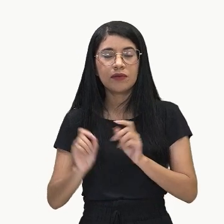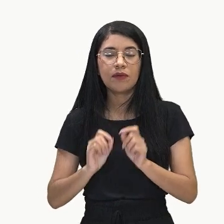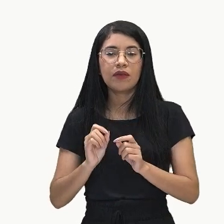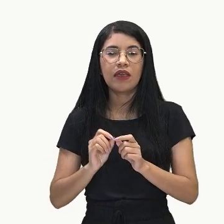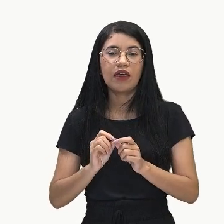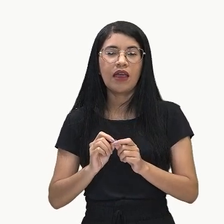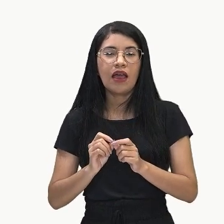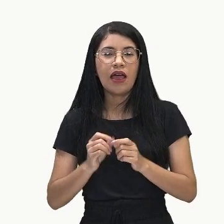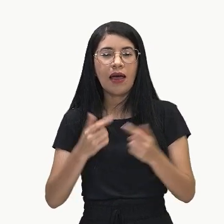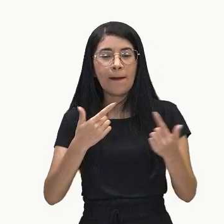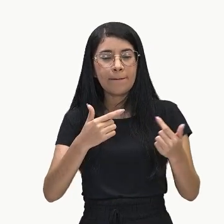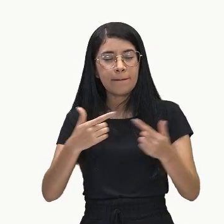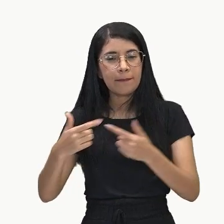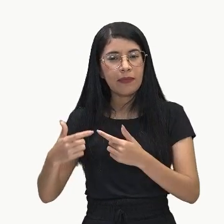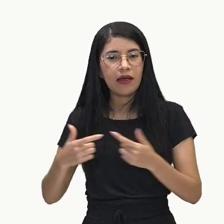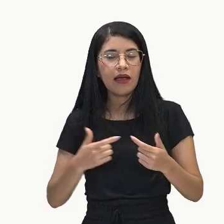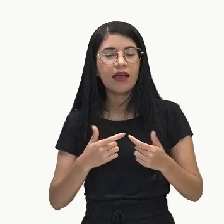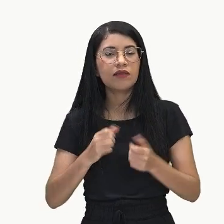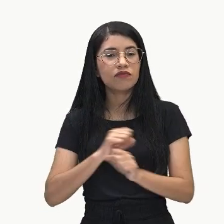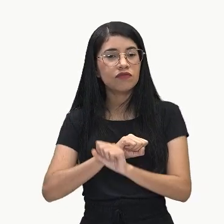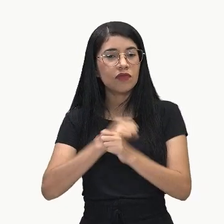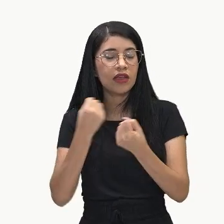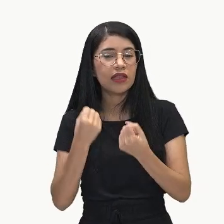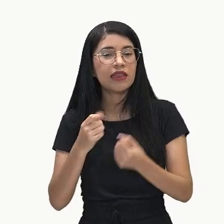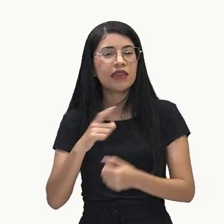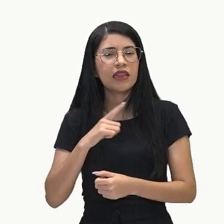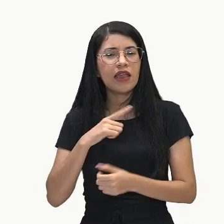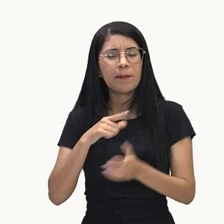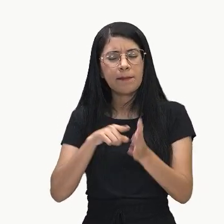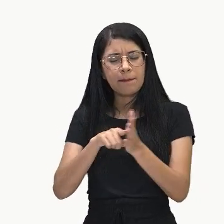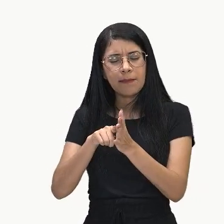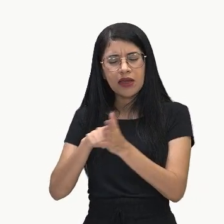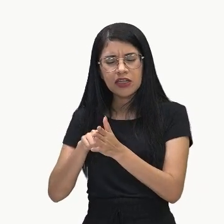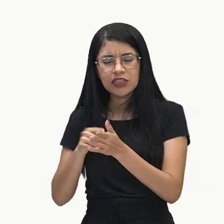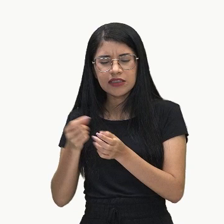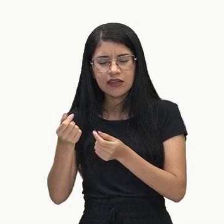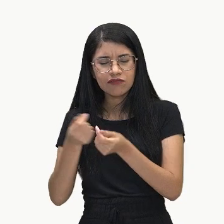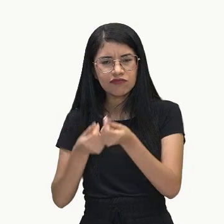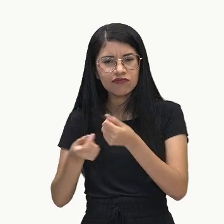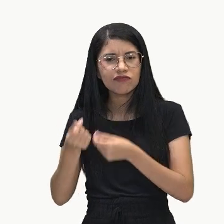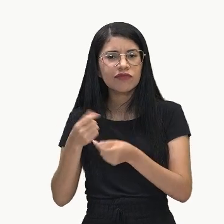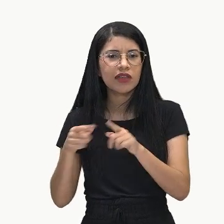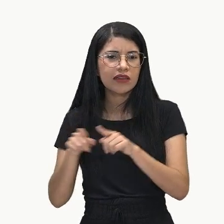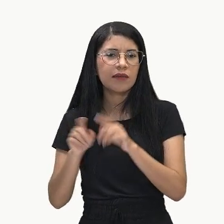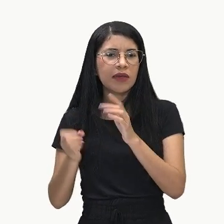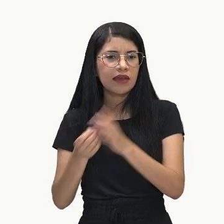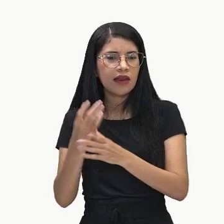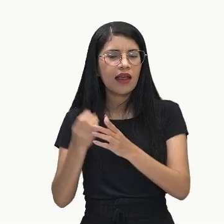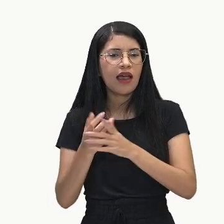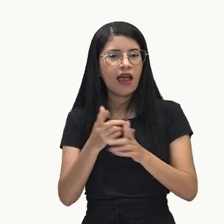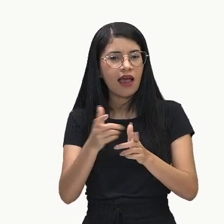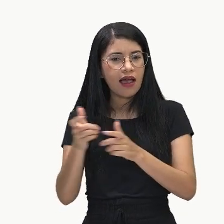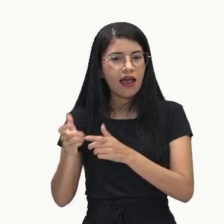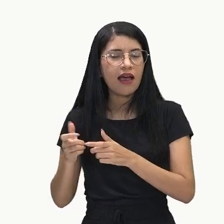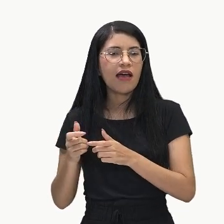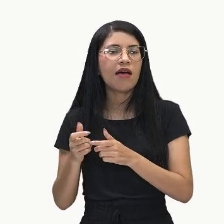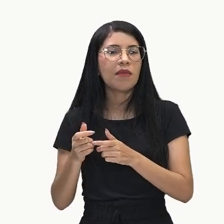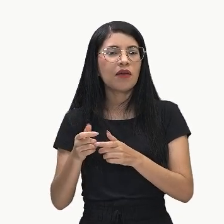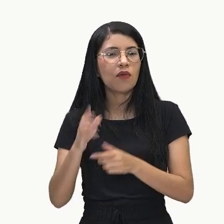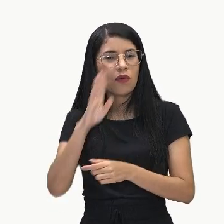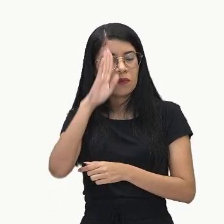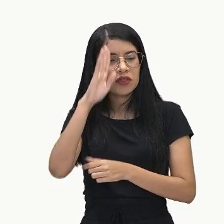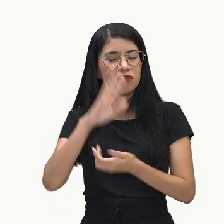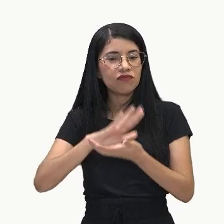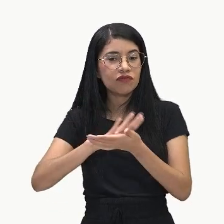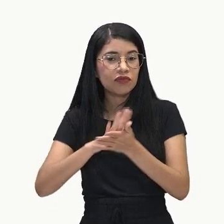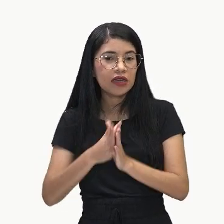corrida nuclear. Fortes investimentos na pesquisa e na produção de armas cada vez mais destrutivas,